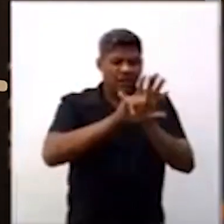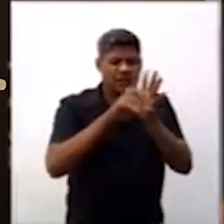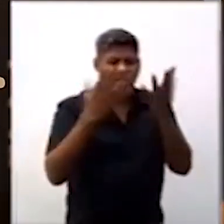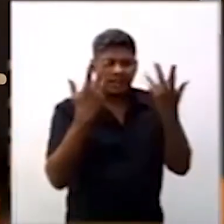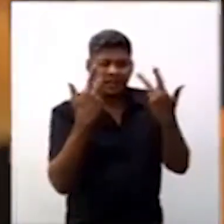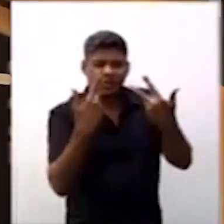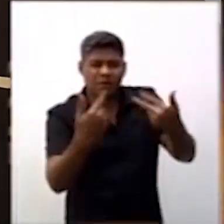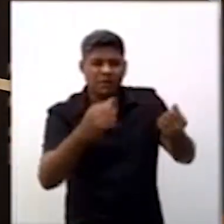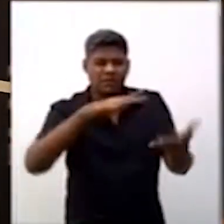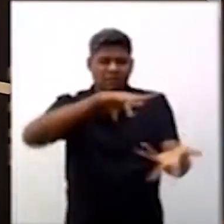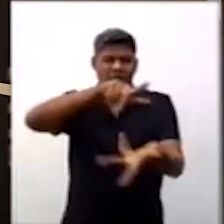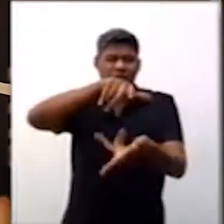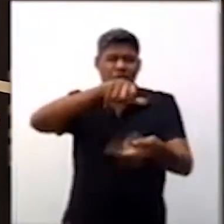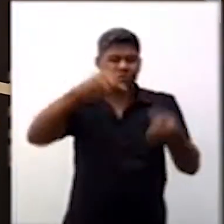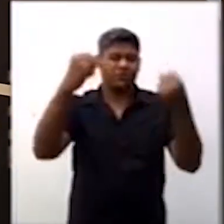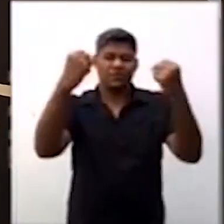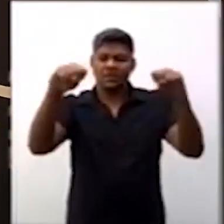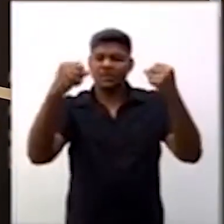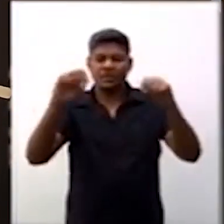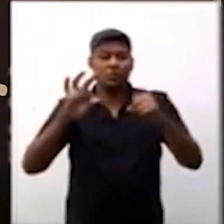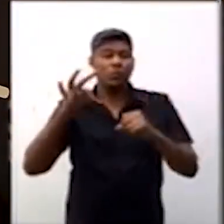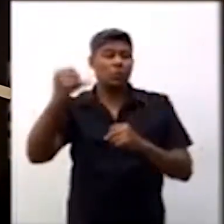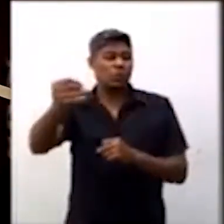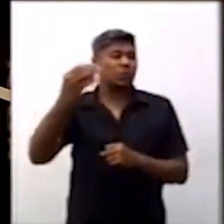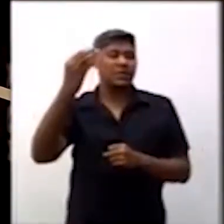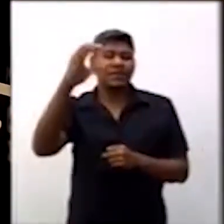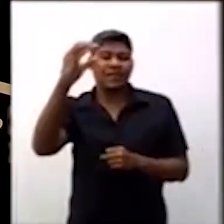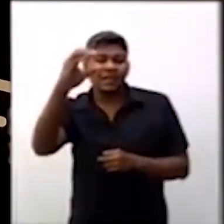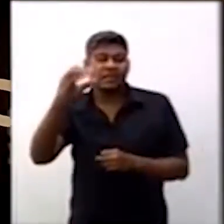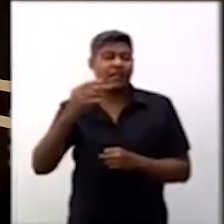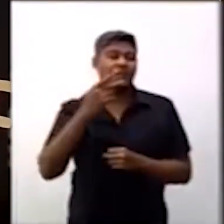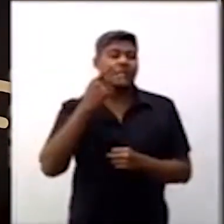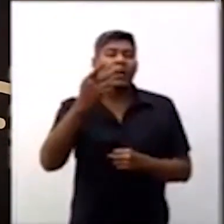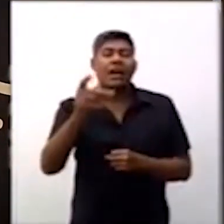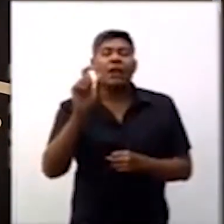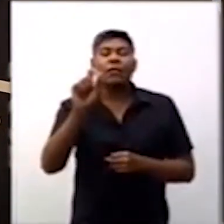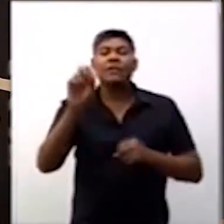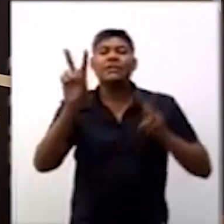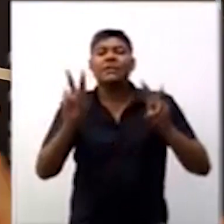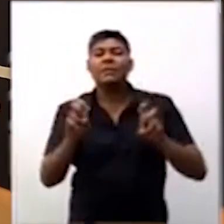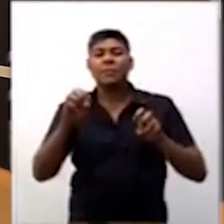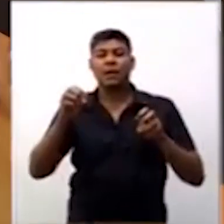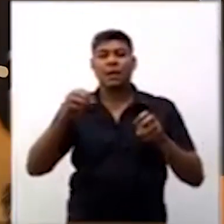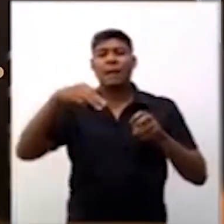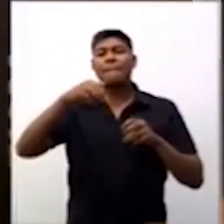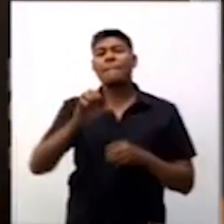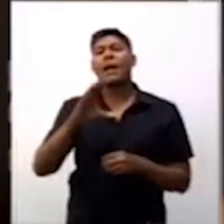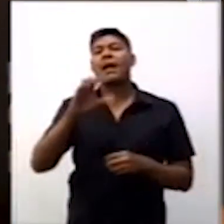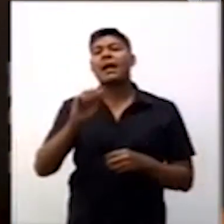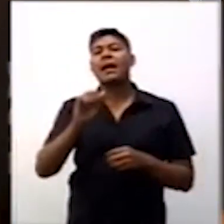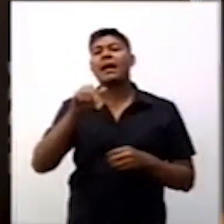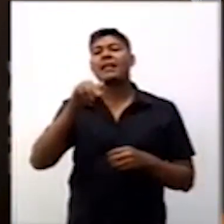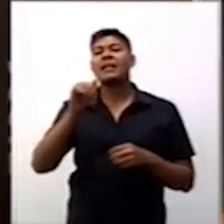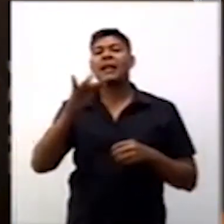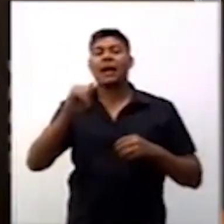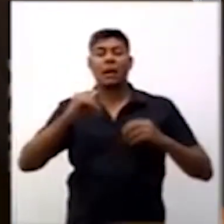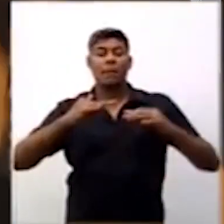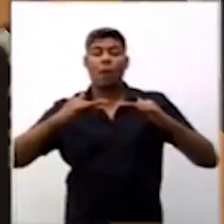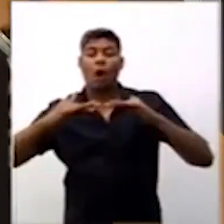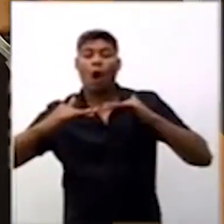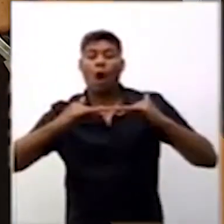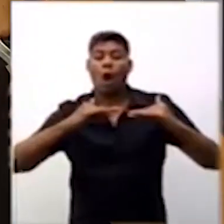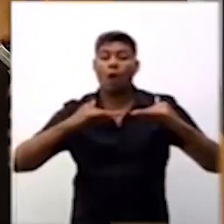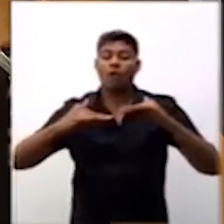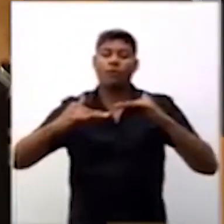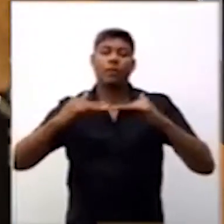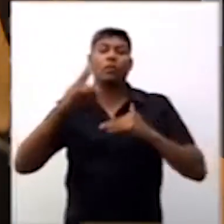tudo é universo, tudo é física, tudo é ciência. Então vamos falar um pouquinho de mecânica, transmissão de movimento circular. E aí